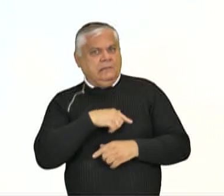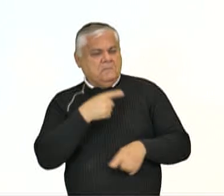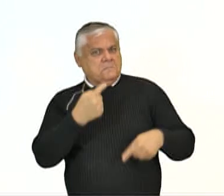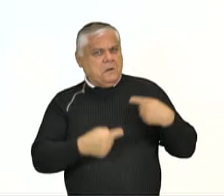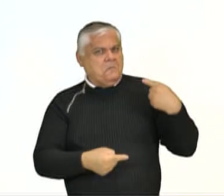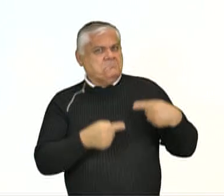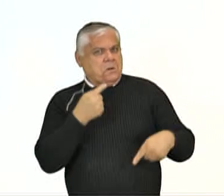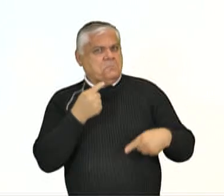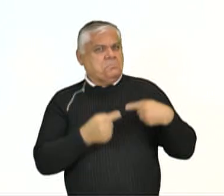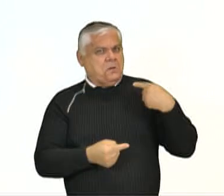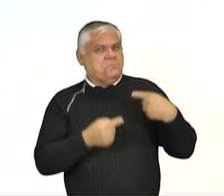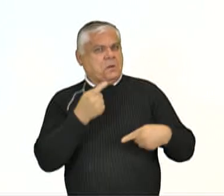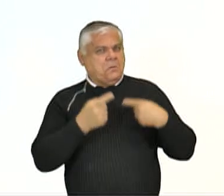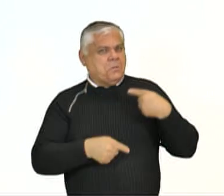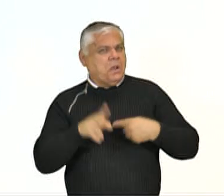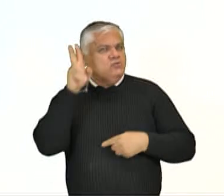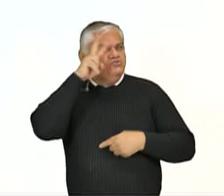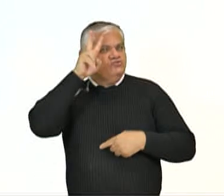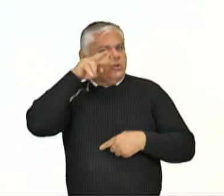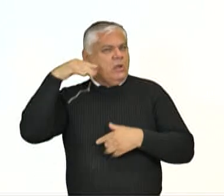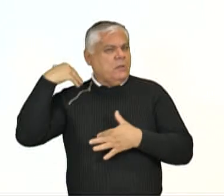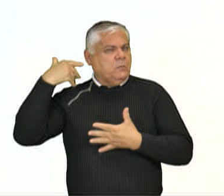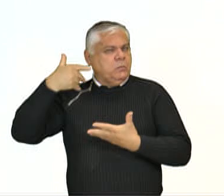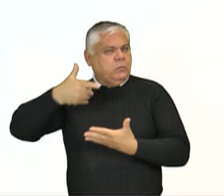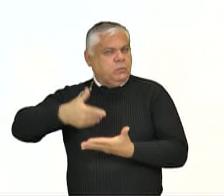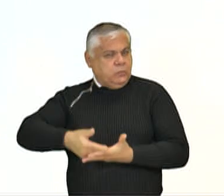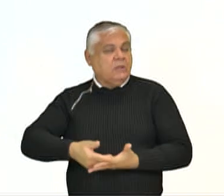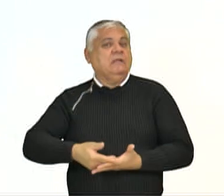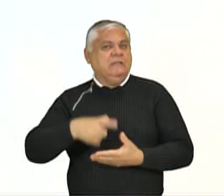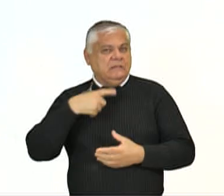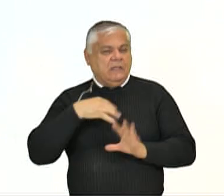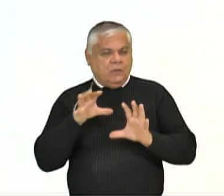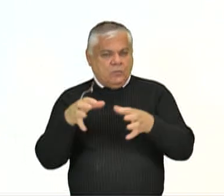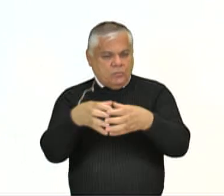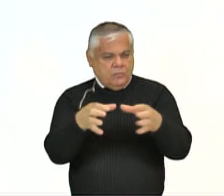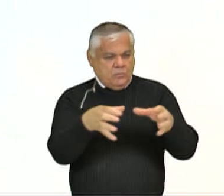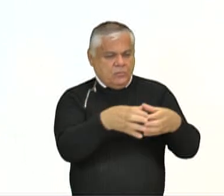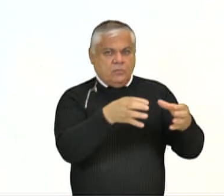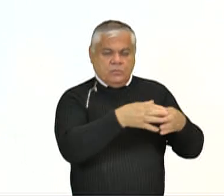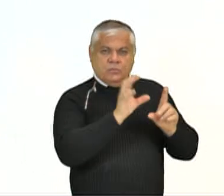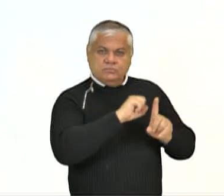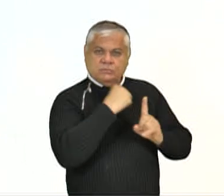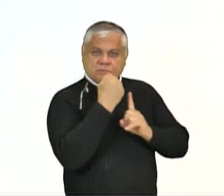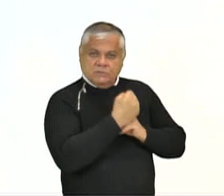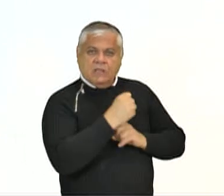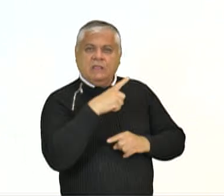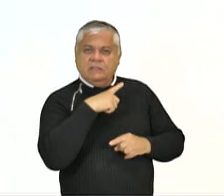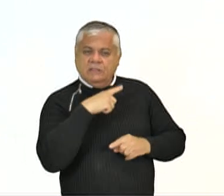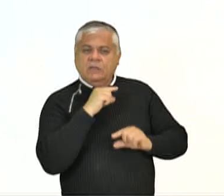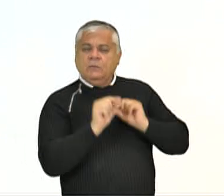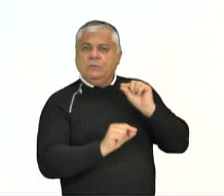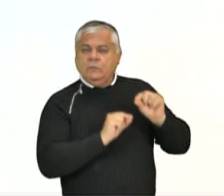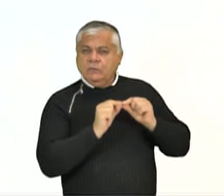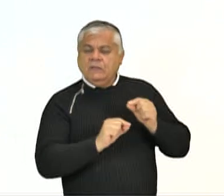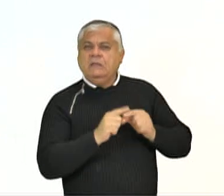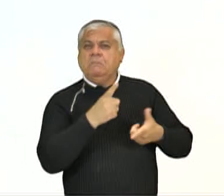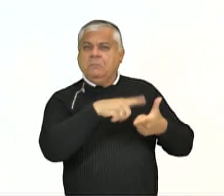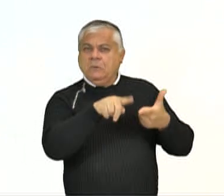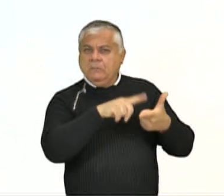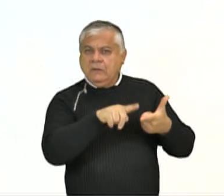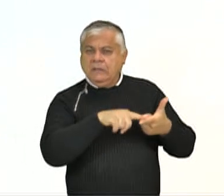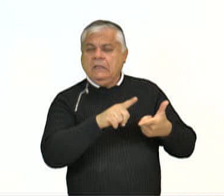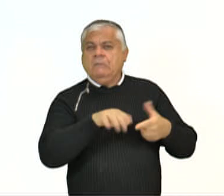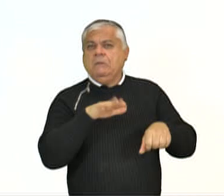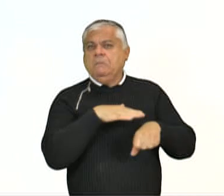ao longo da sua história. Atualmente, existem diversos grupos da sociedade civil que tratam desses assuntos através do